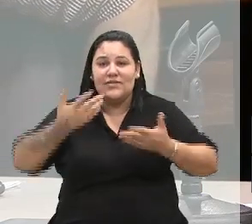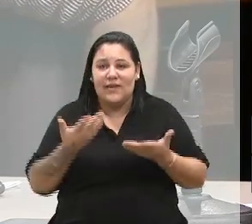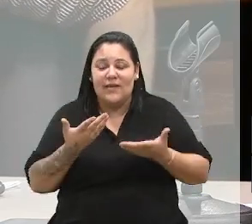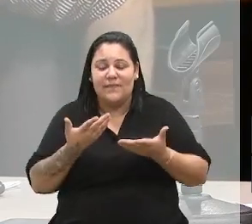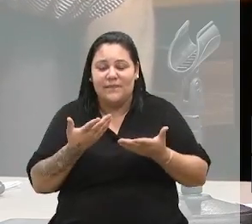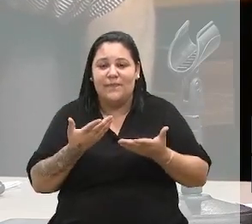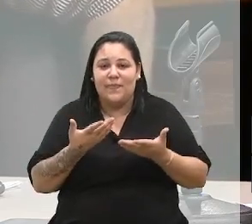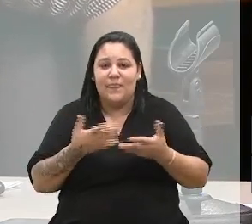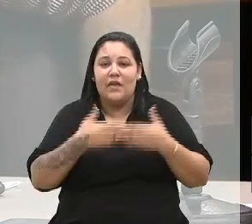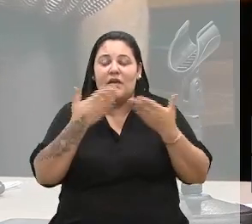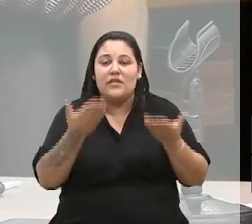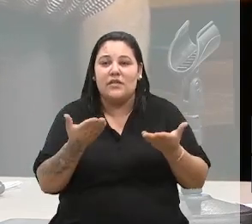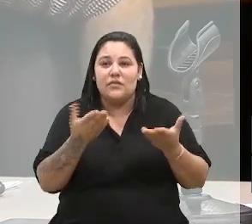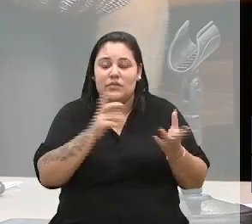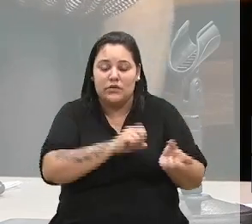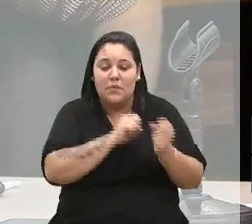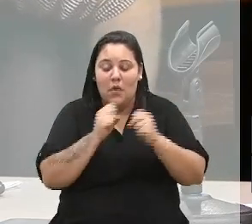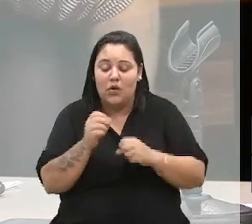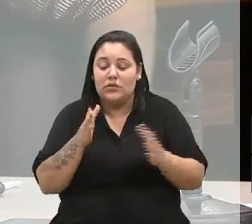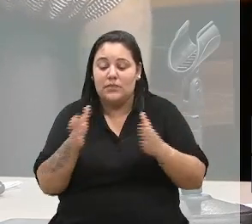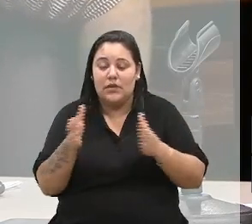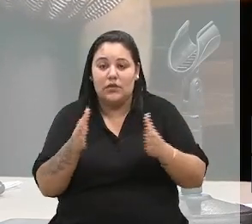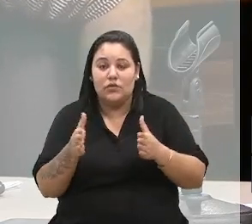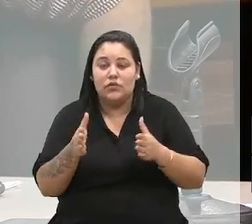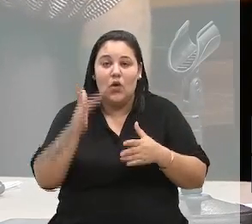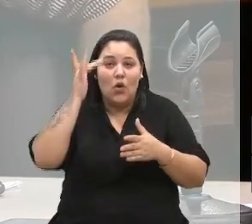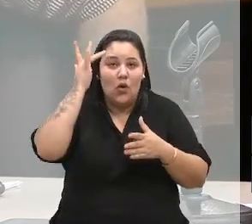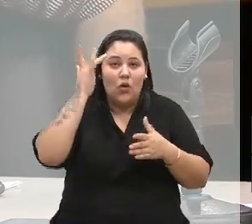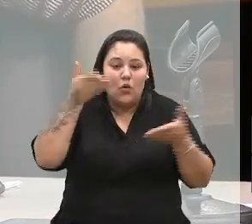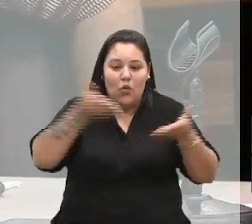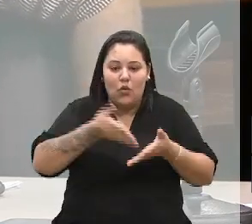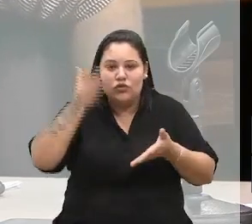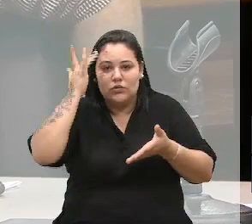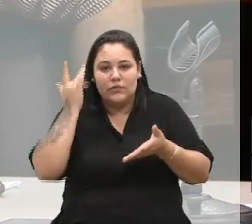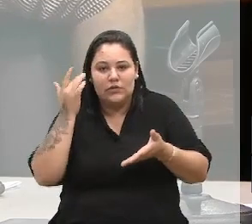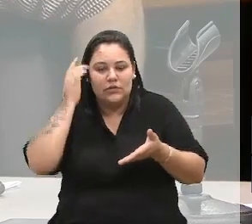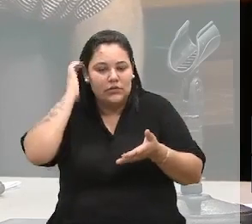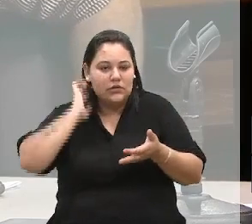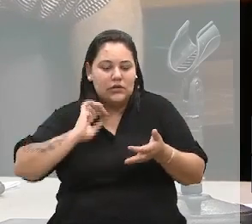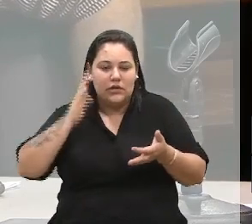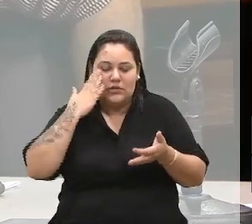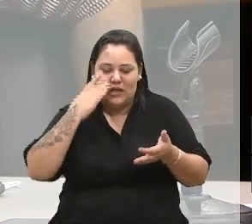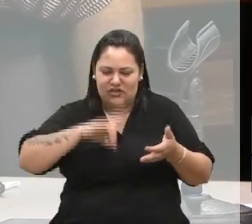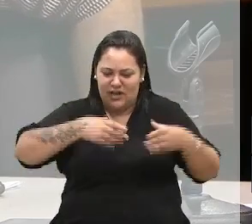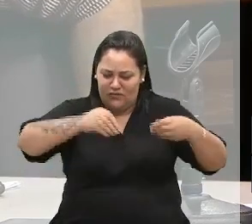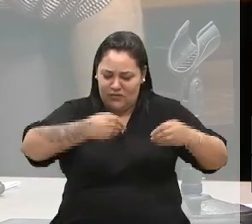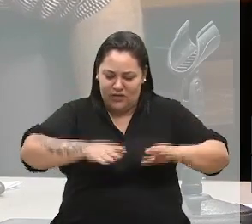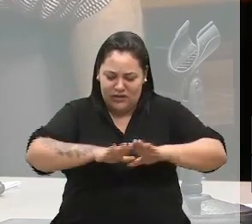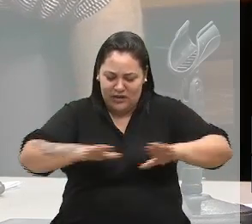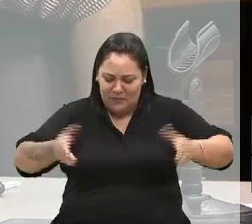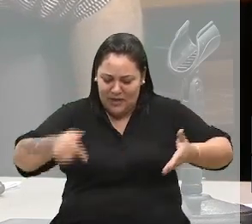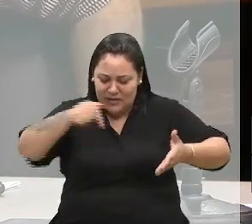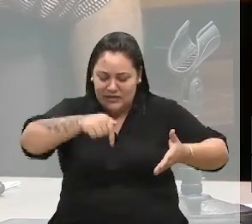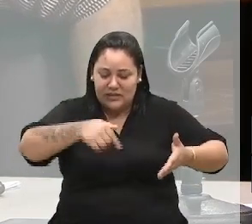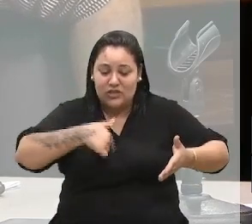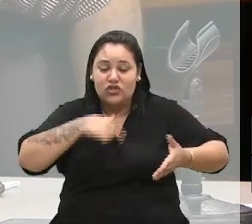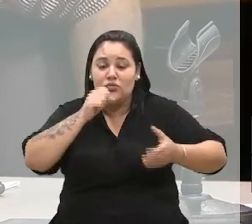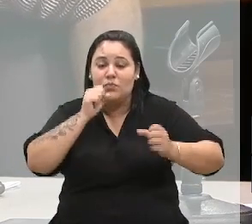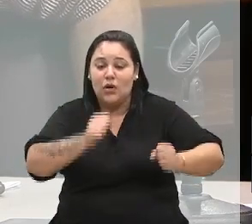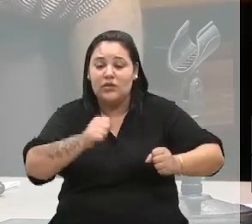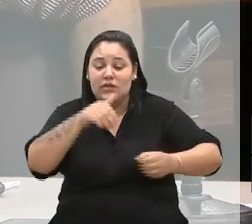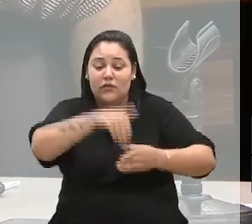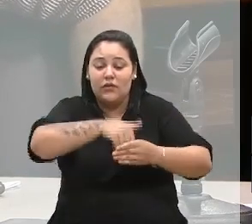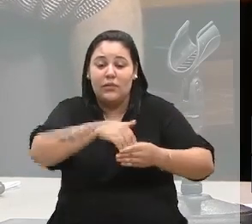né? Então, que se possa, nesse período aqui de hoje, amanhã, sei que essas folhas estão vindo aqui na mesa da gente, enfim, que a gente possa votar pelo interesse